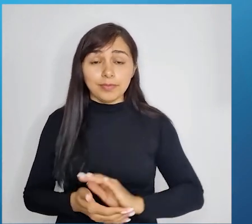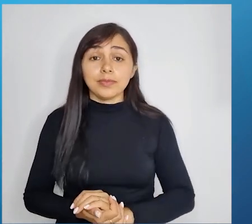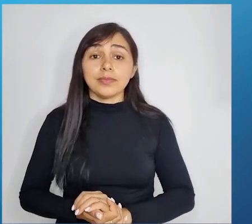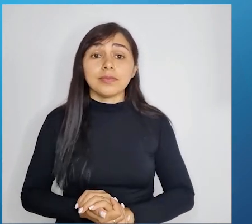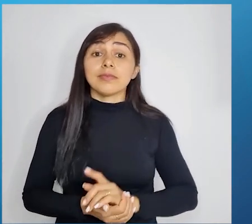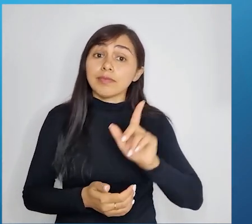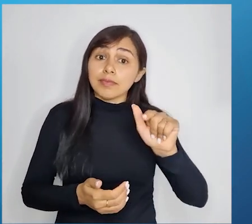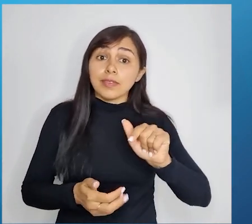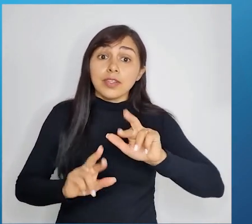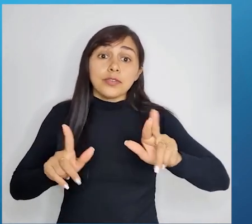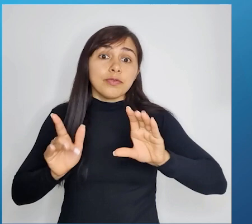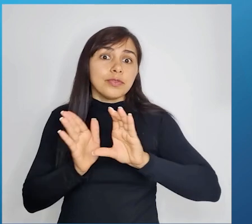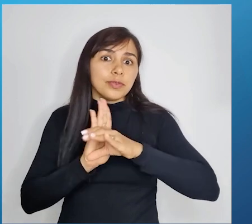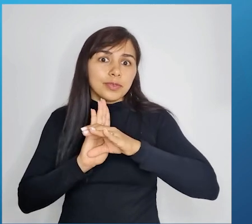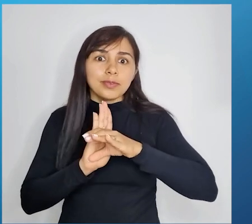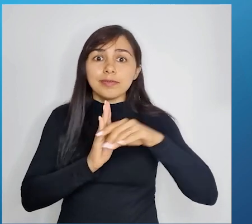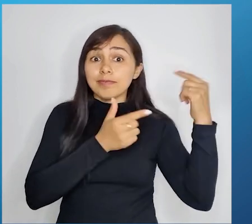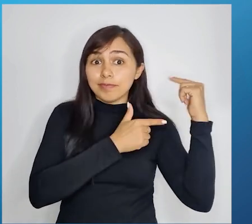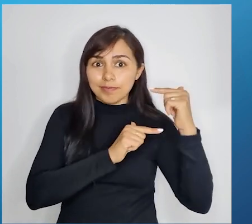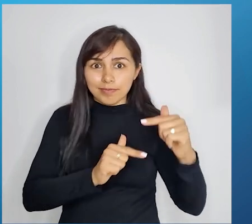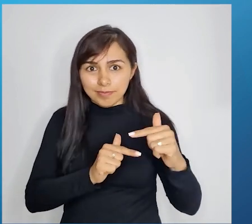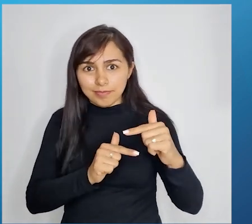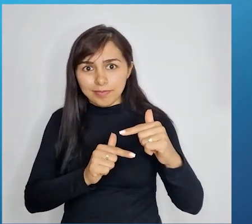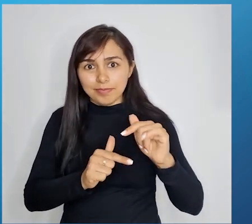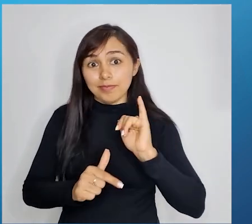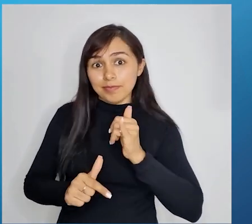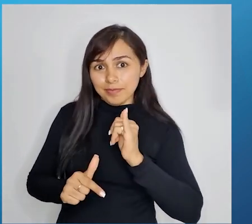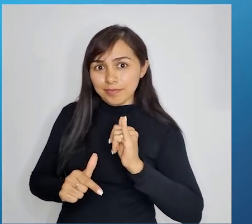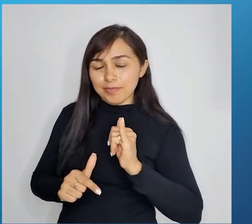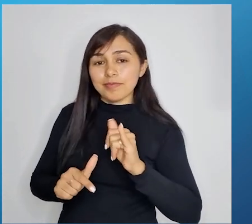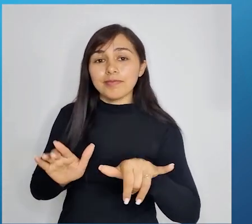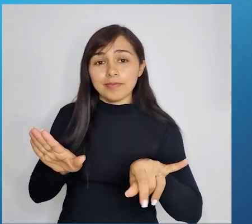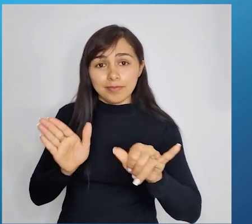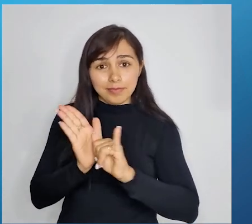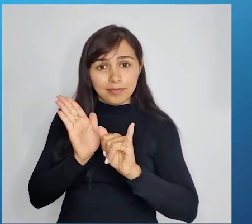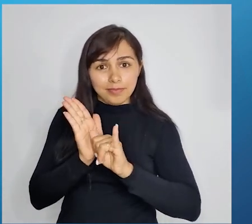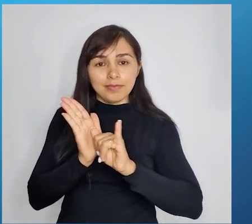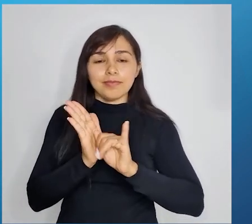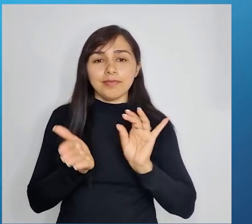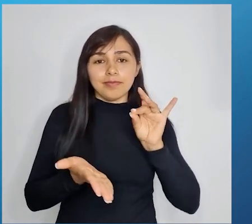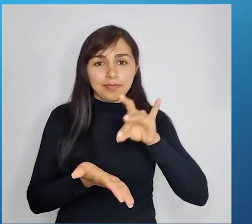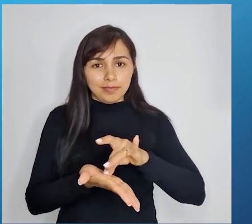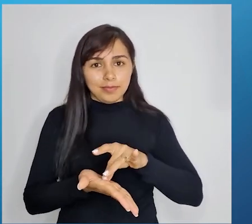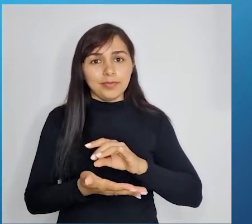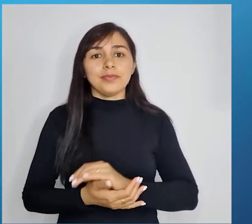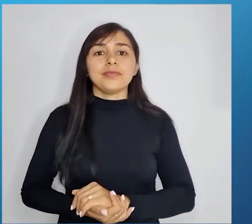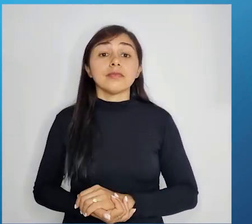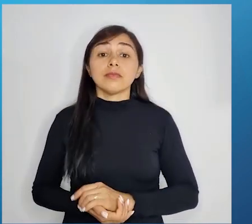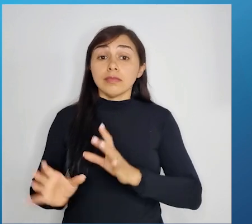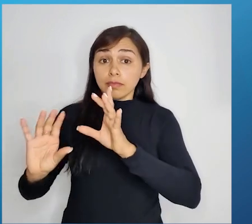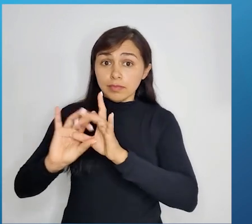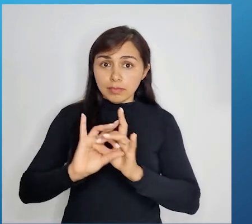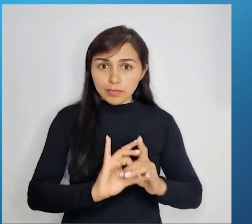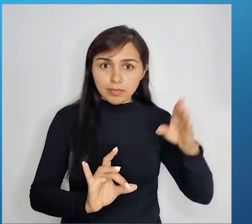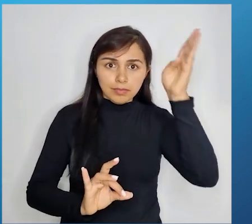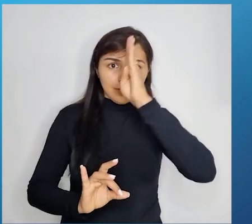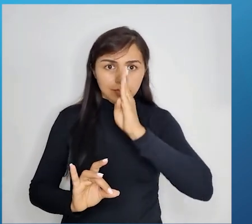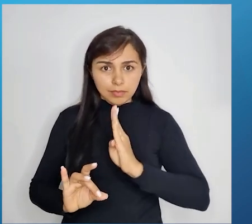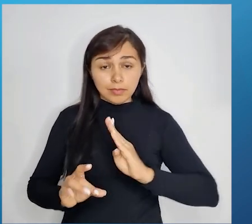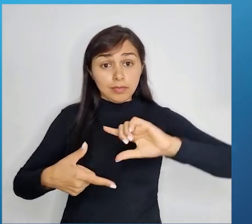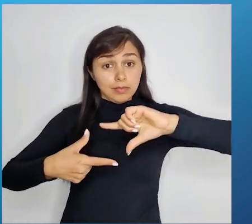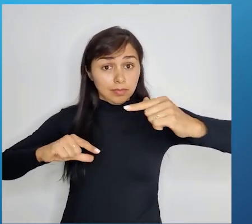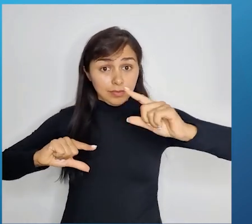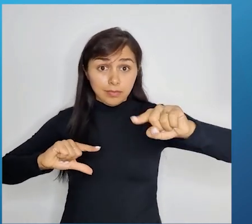conceitos tradicionais de narrativa, identidade e realidade. No contexto brasileiro, o pós-modernismo